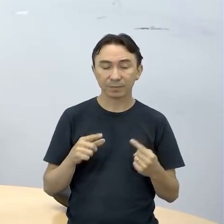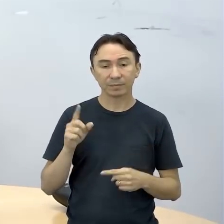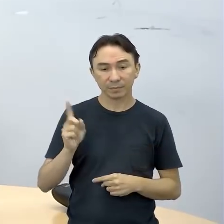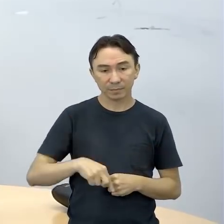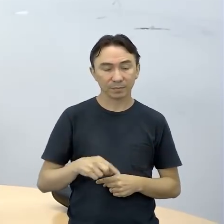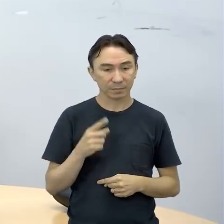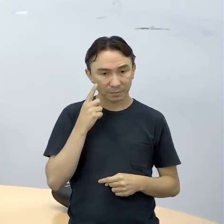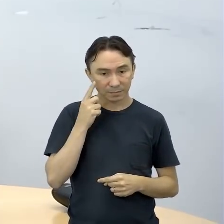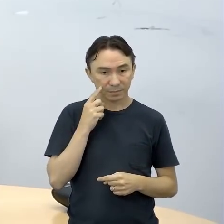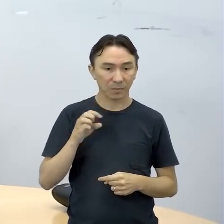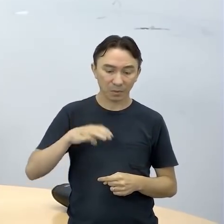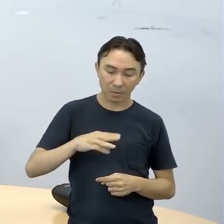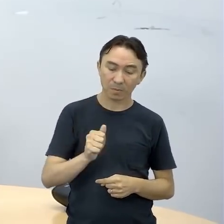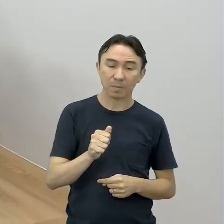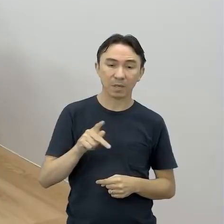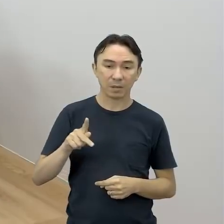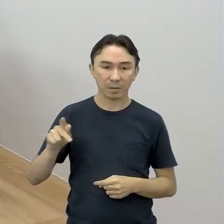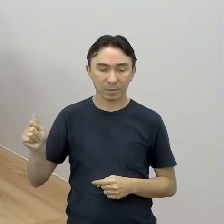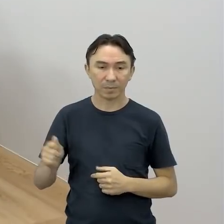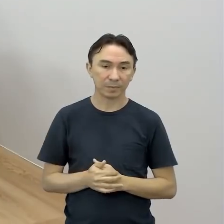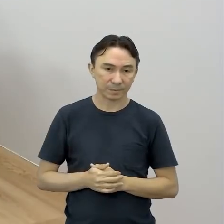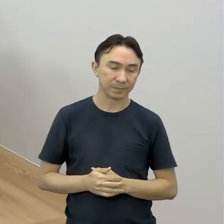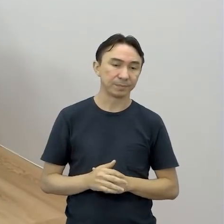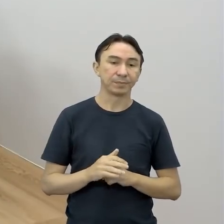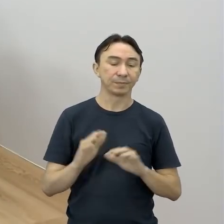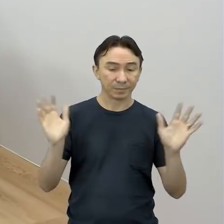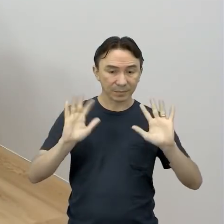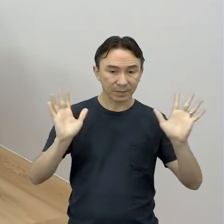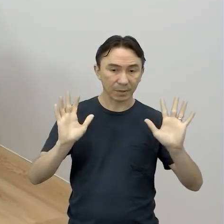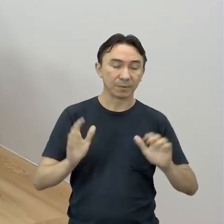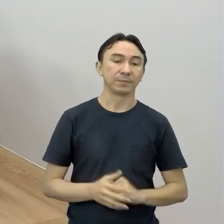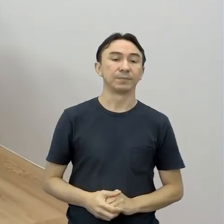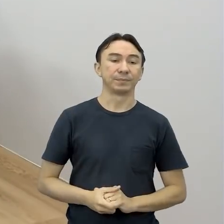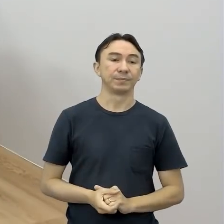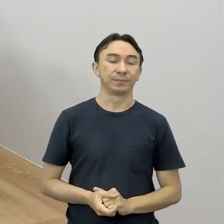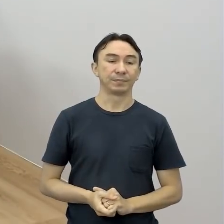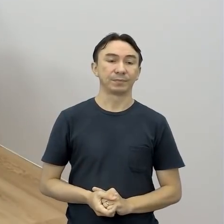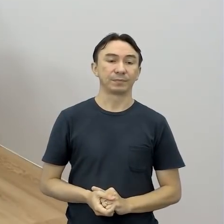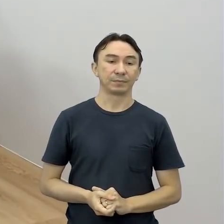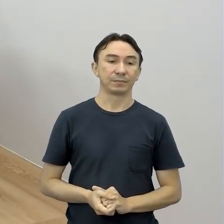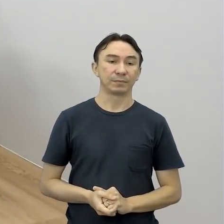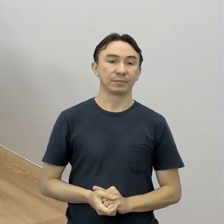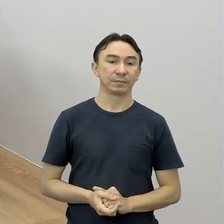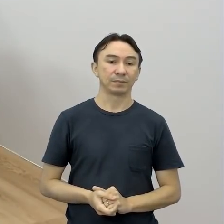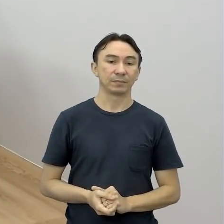dessa unidade curricular. Tenham todos um excelente dia de trabalho. Até mais.